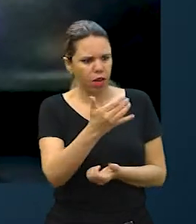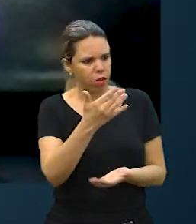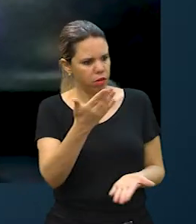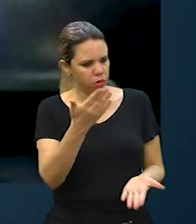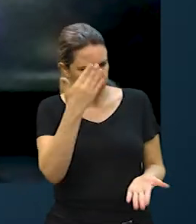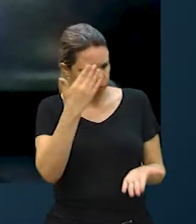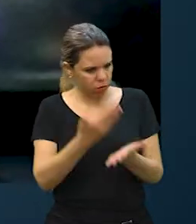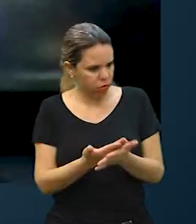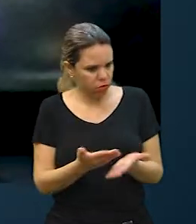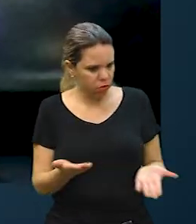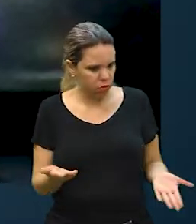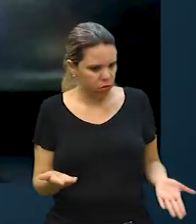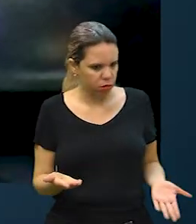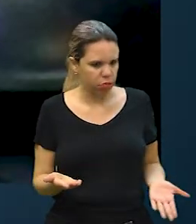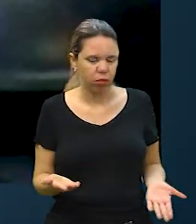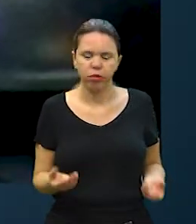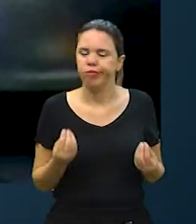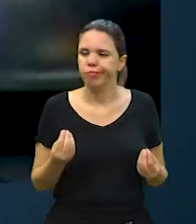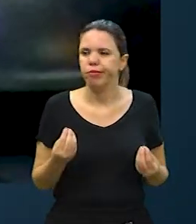conto acredita,